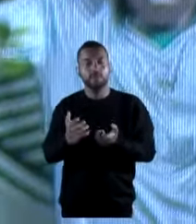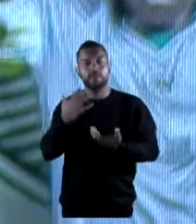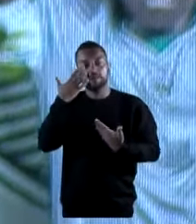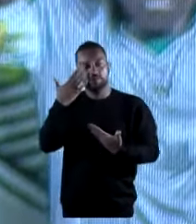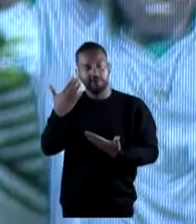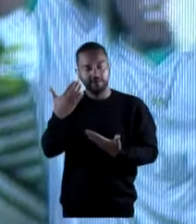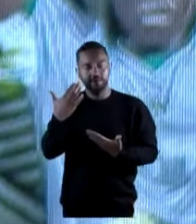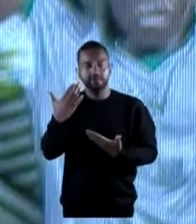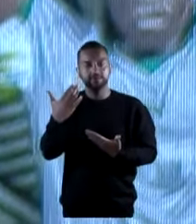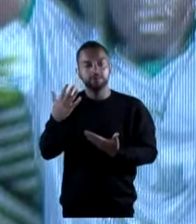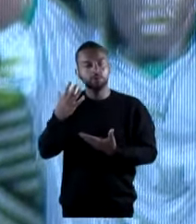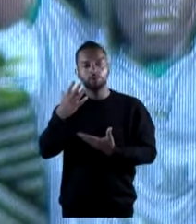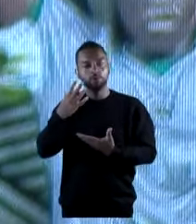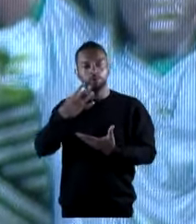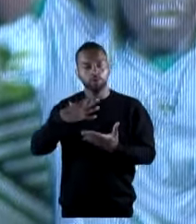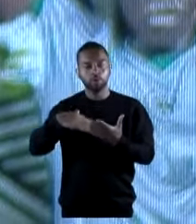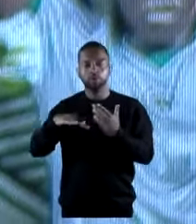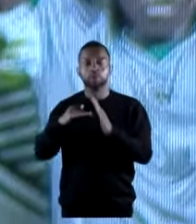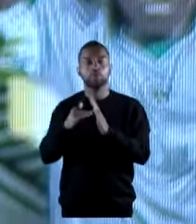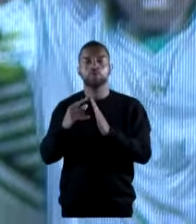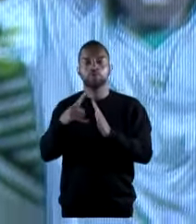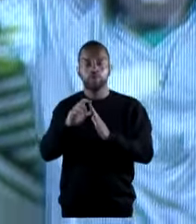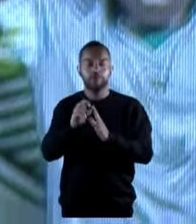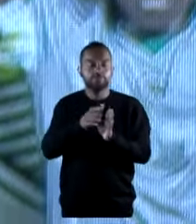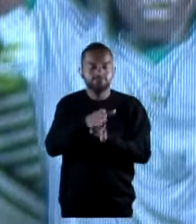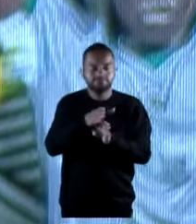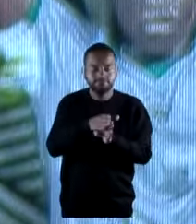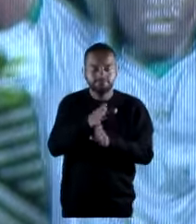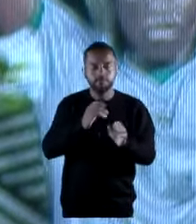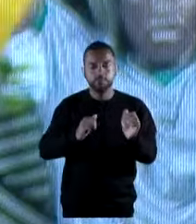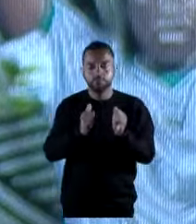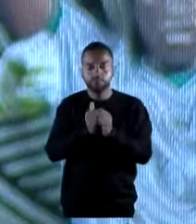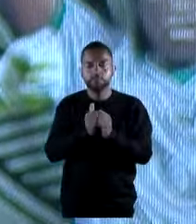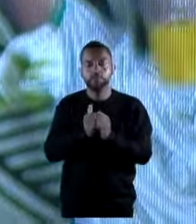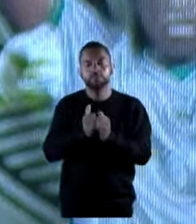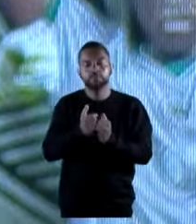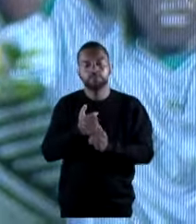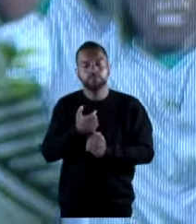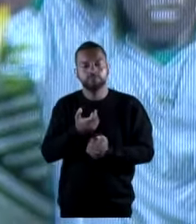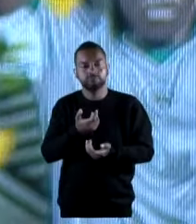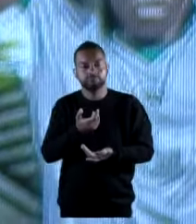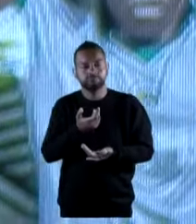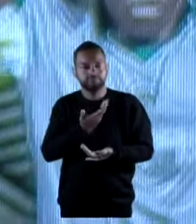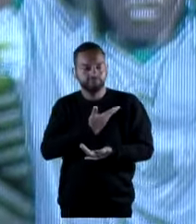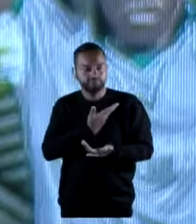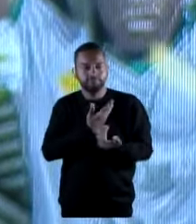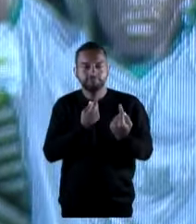agradecer a todos os conselheiros, meus parceiros do Palmeiras,